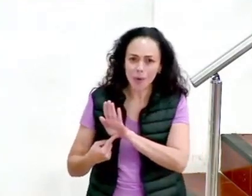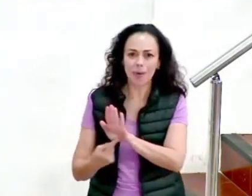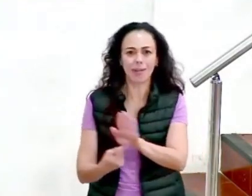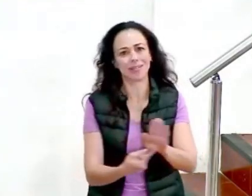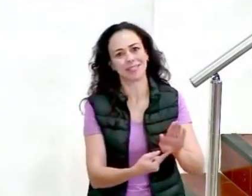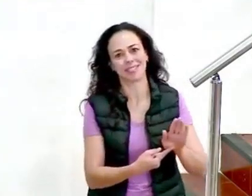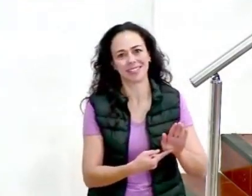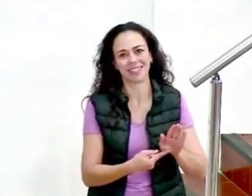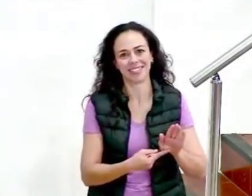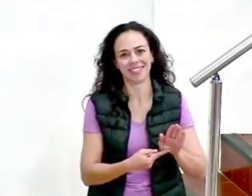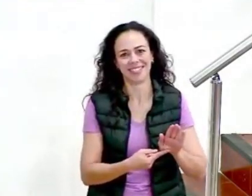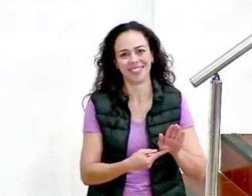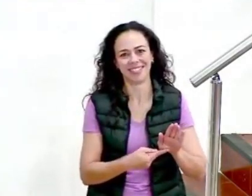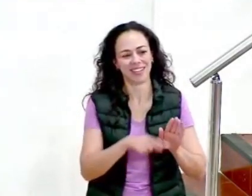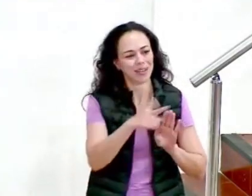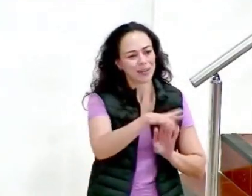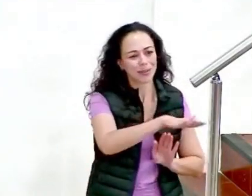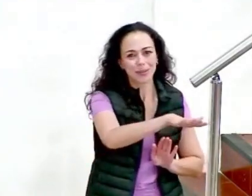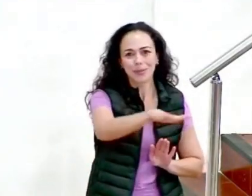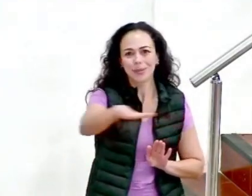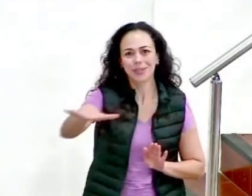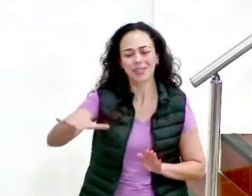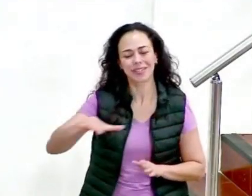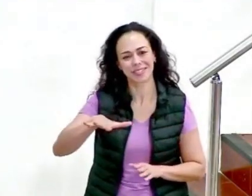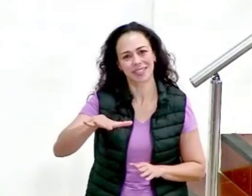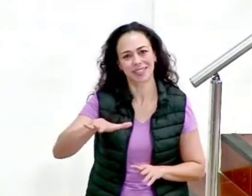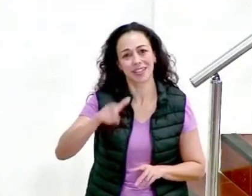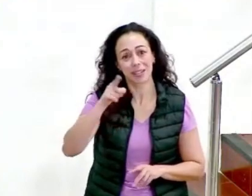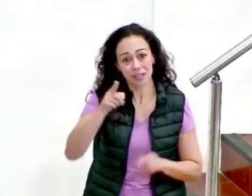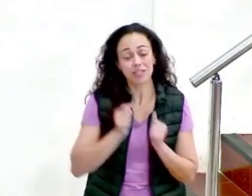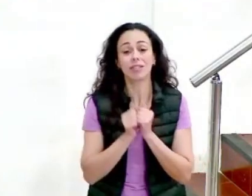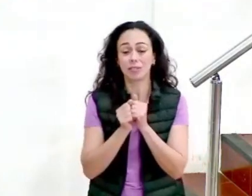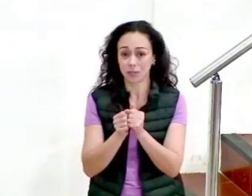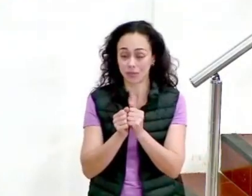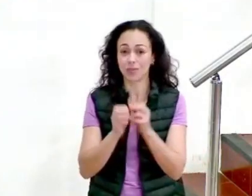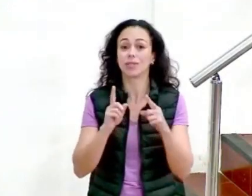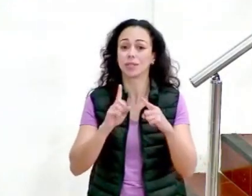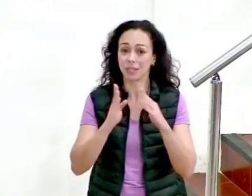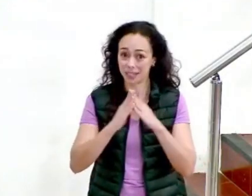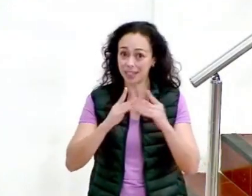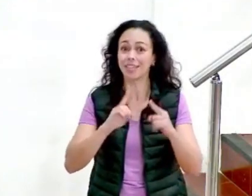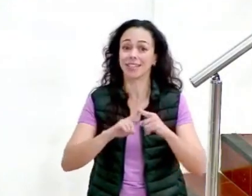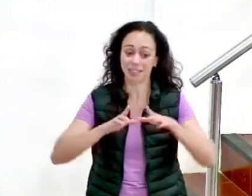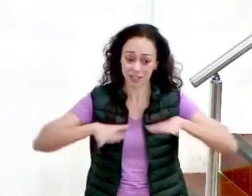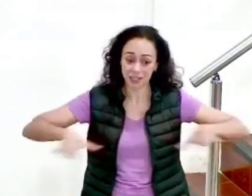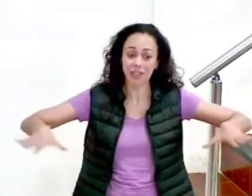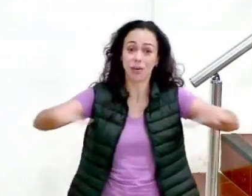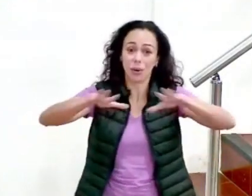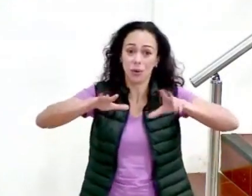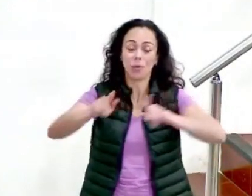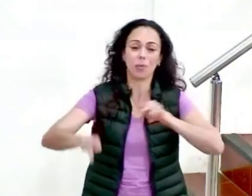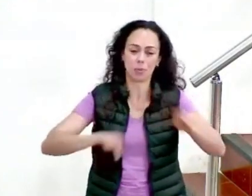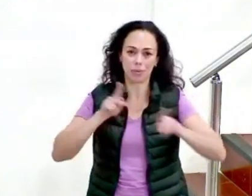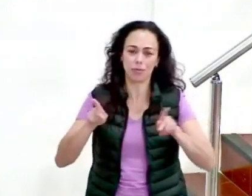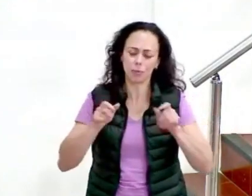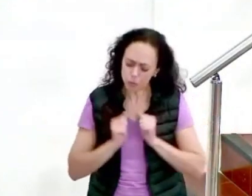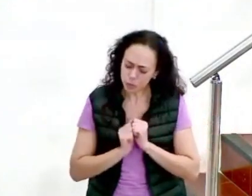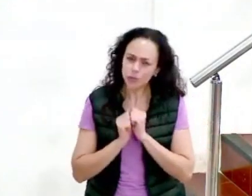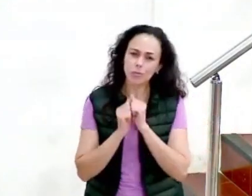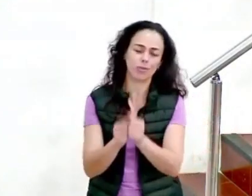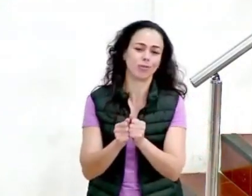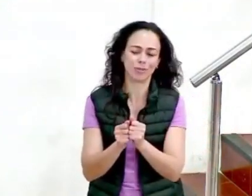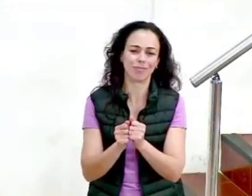horizontais, para que vocês juntos, como igreja chamada e redimida, para viver o mesmo propósito, possam cumprir esse